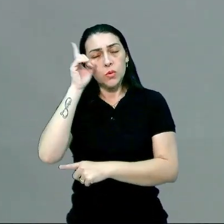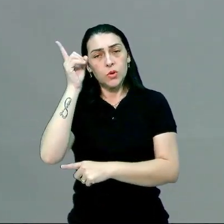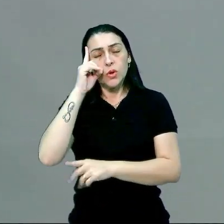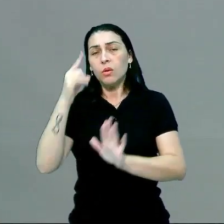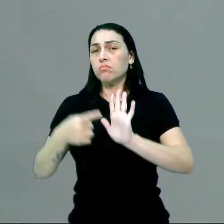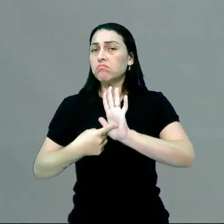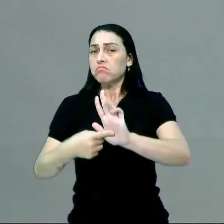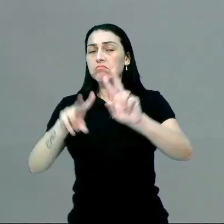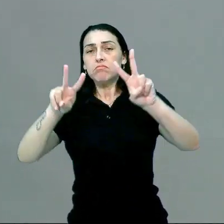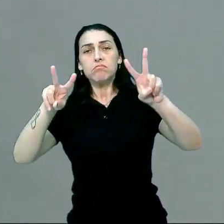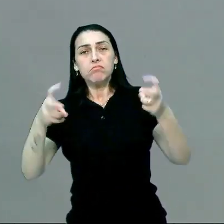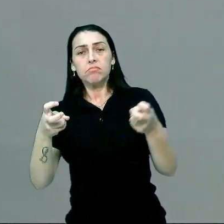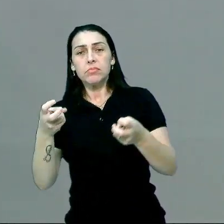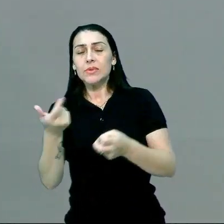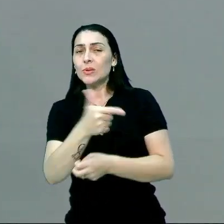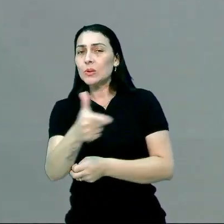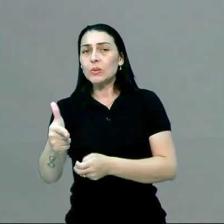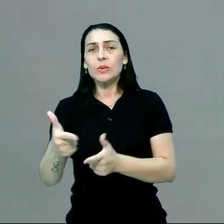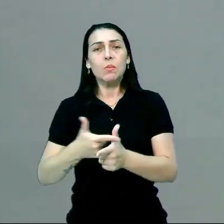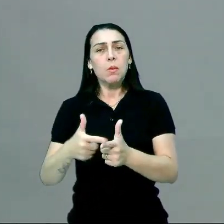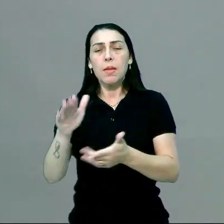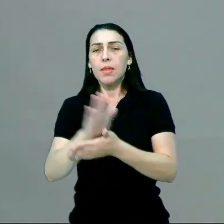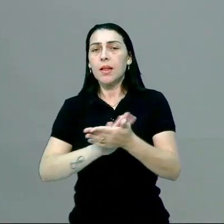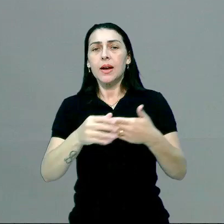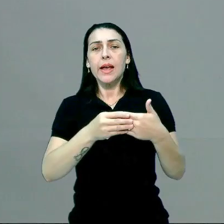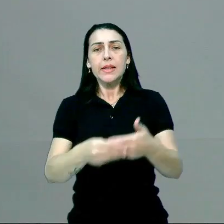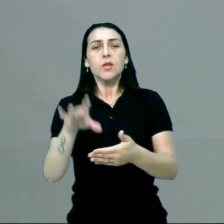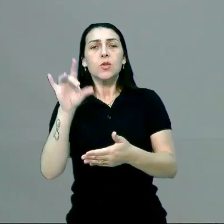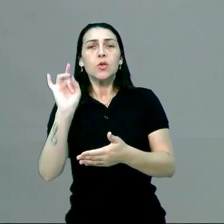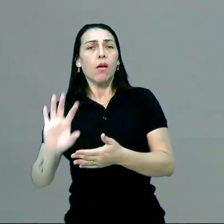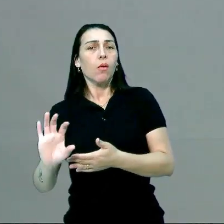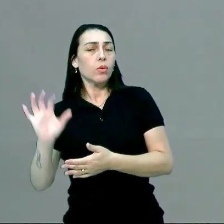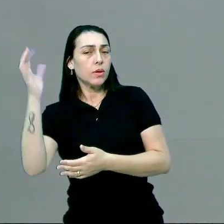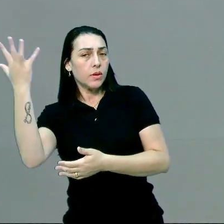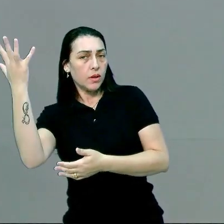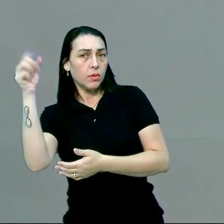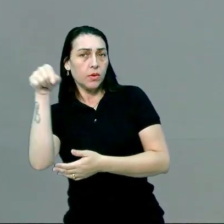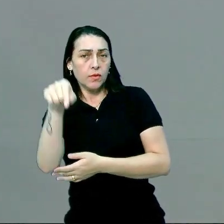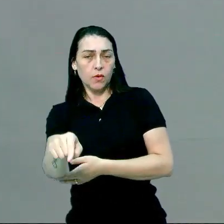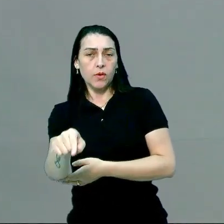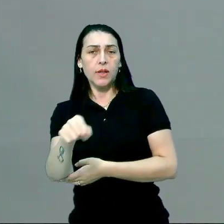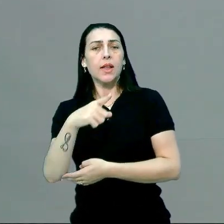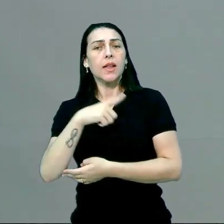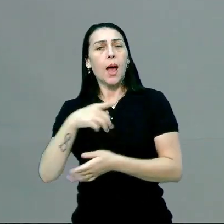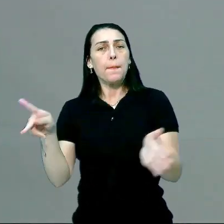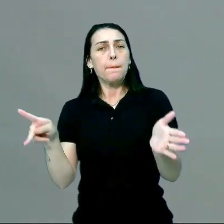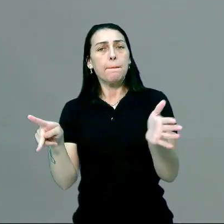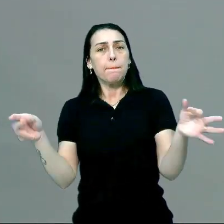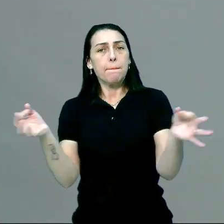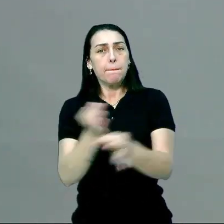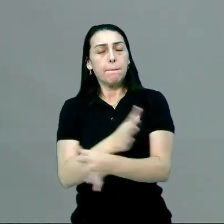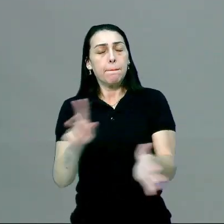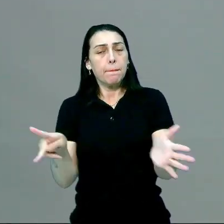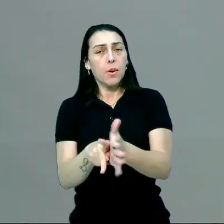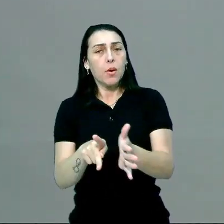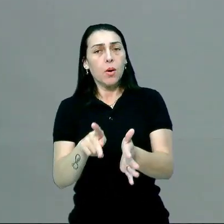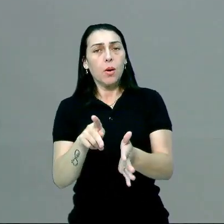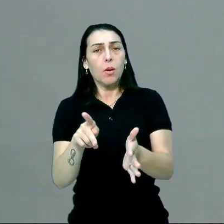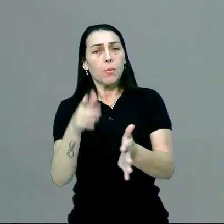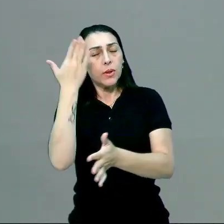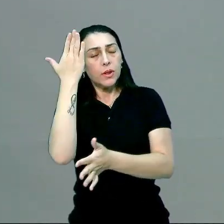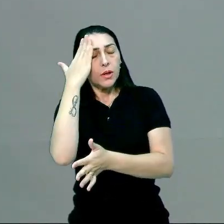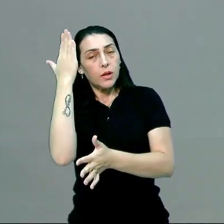abordo um assunto sem polemizar, trazendo somente fatos, e você tira sua própria conclusão. Ao contrário